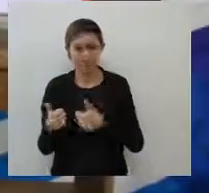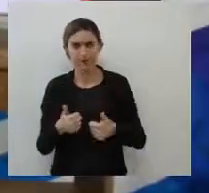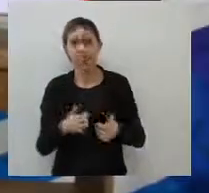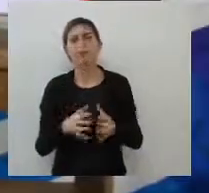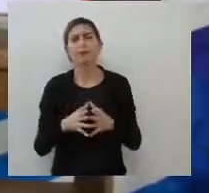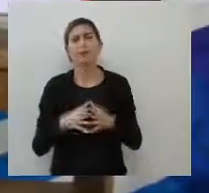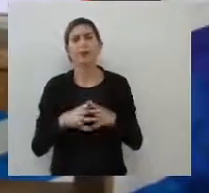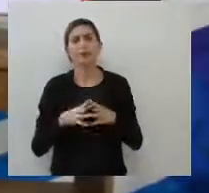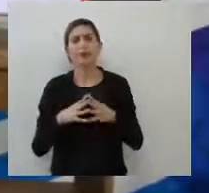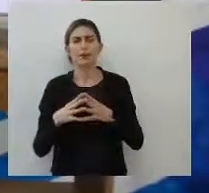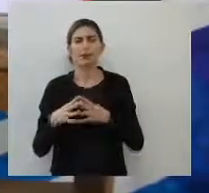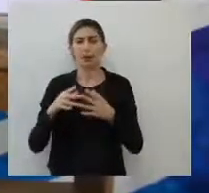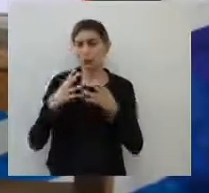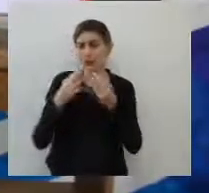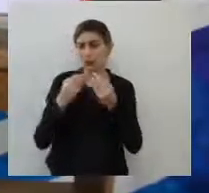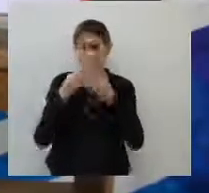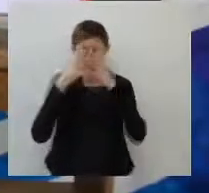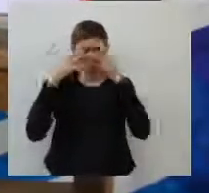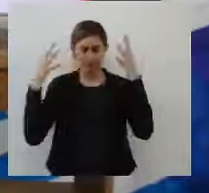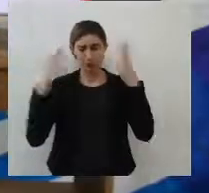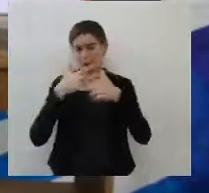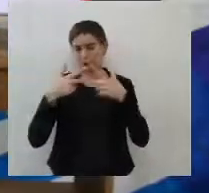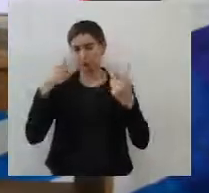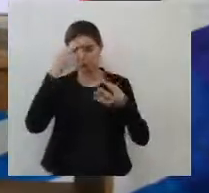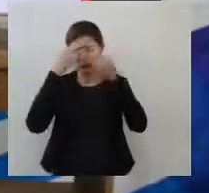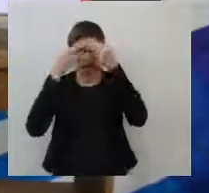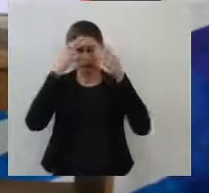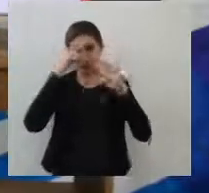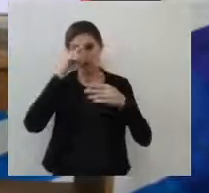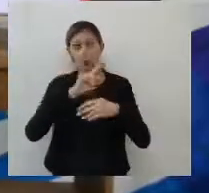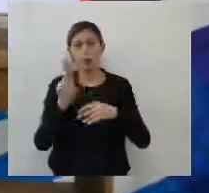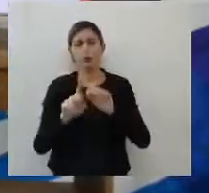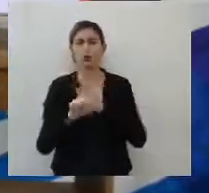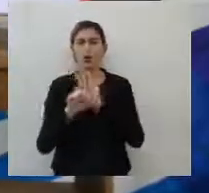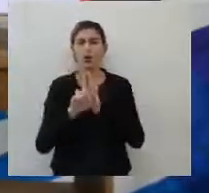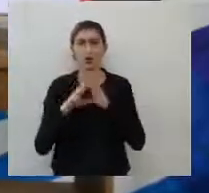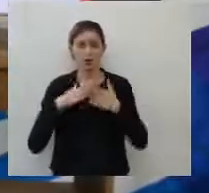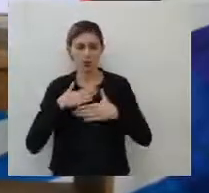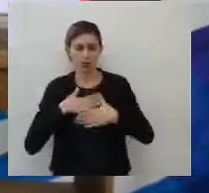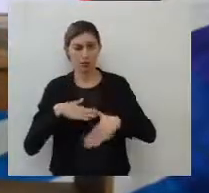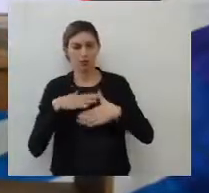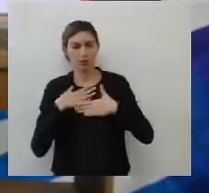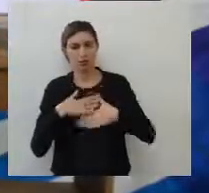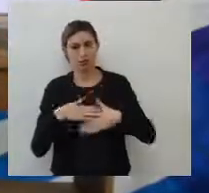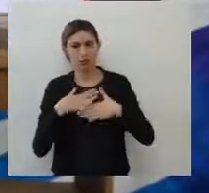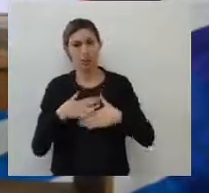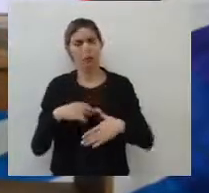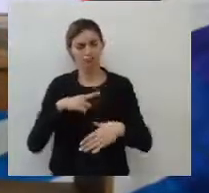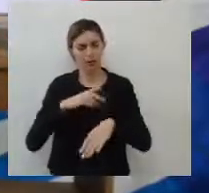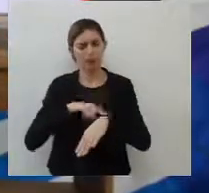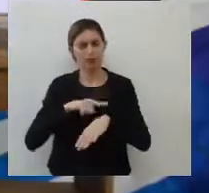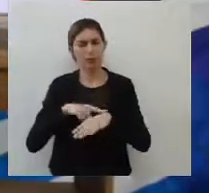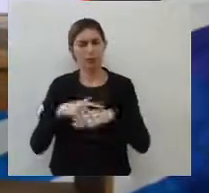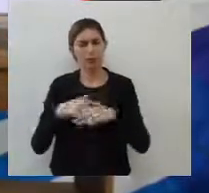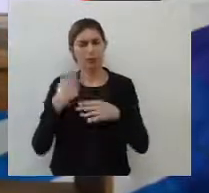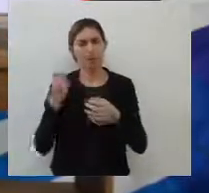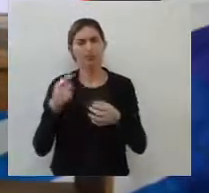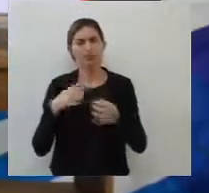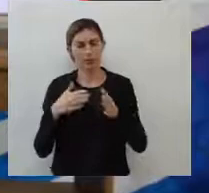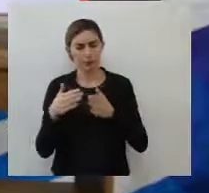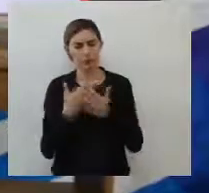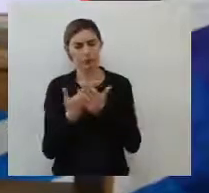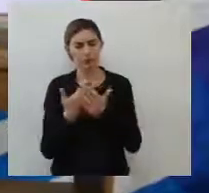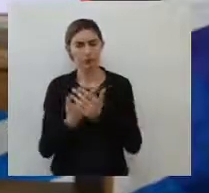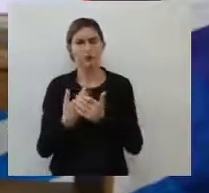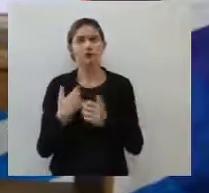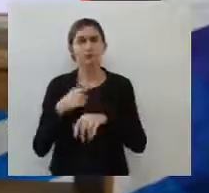Beleza? Pimpão é muita coisa para lembrar, Pimpão é muita coisa, é muito nome, é muita lei. Calma. Tem tempo de revisar. Tem